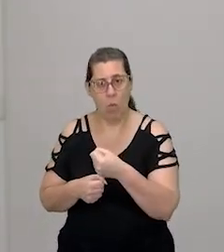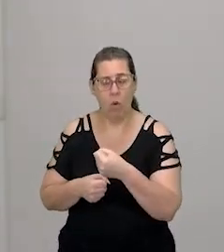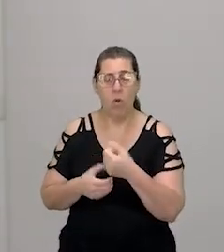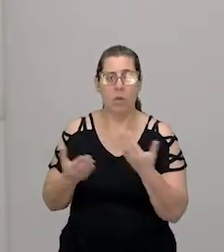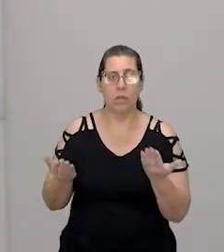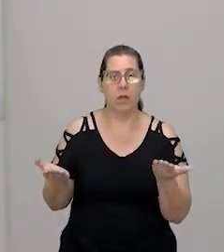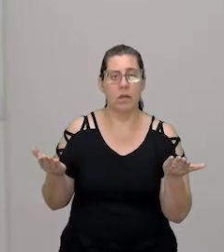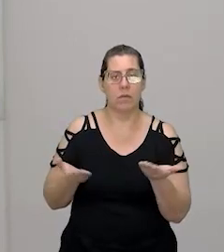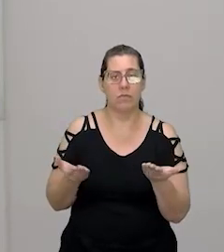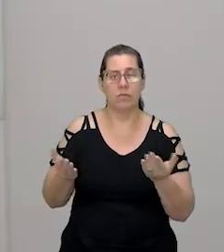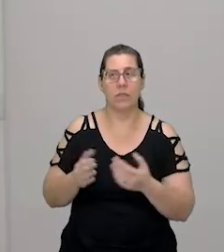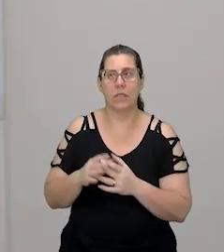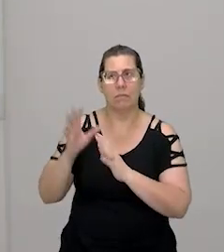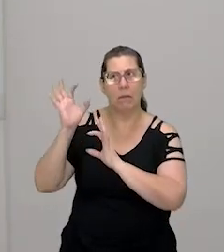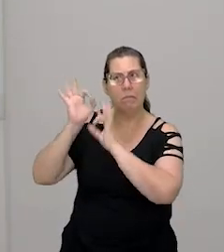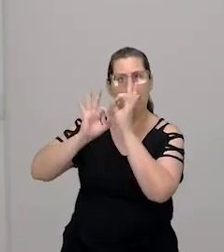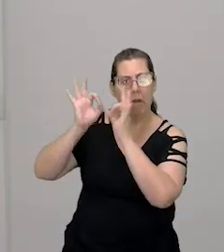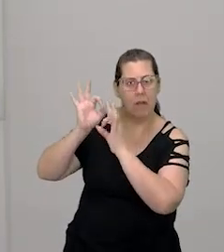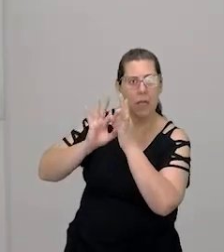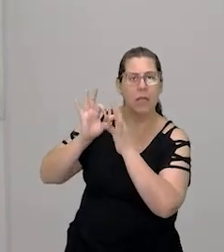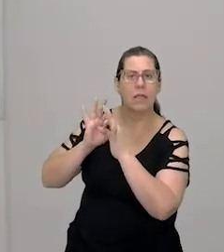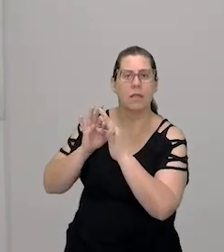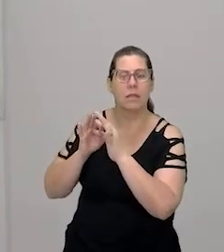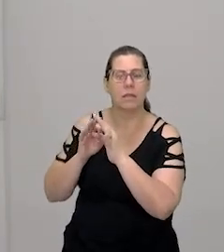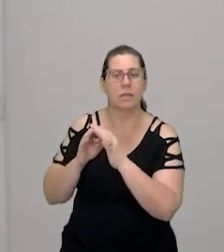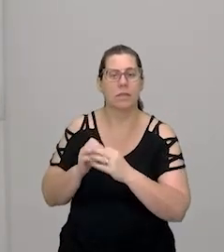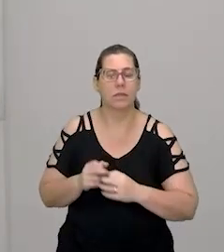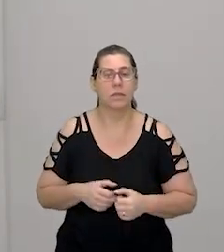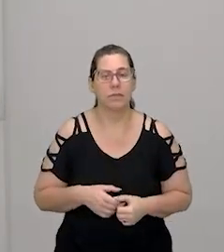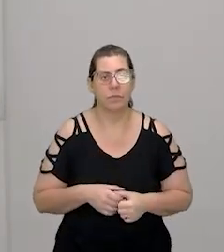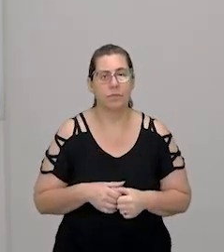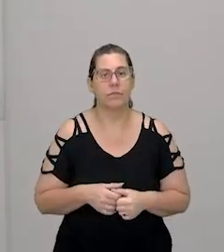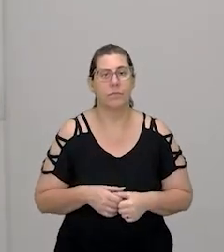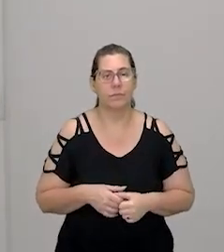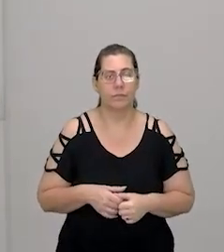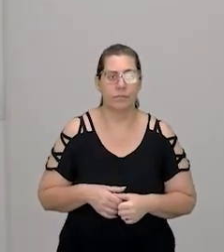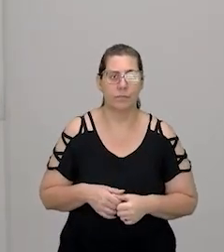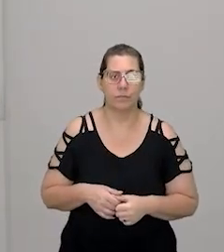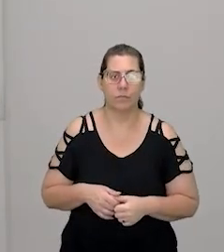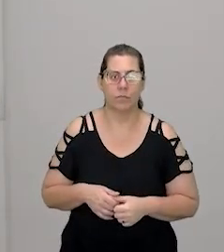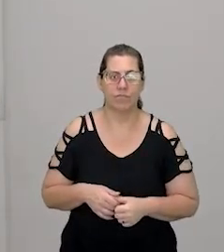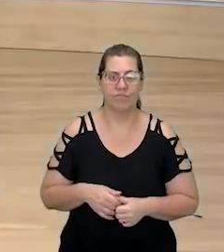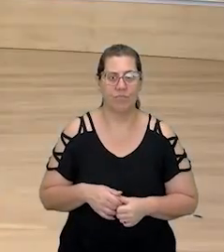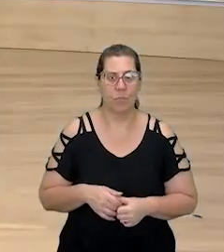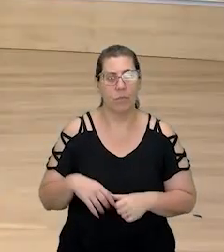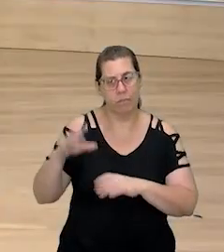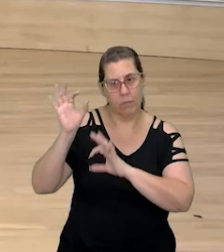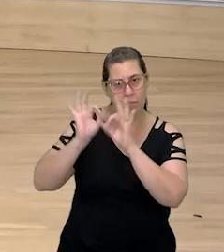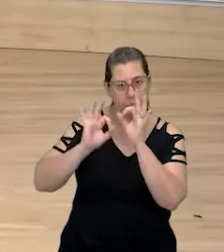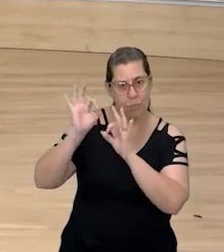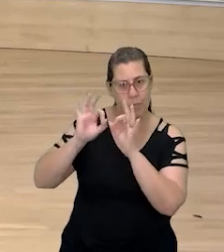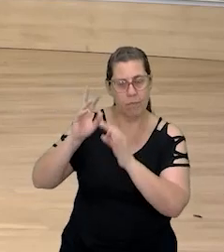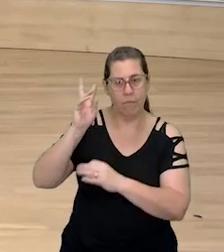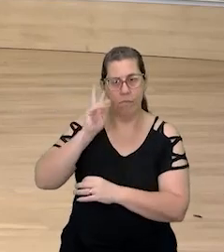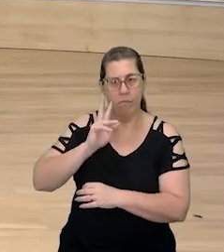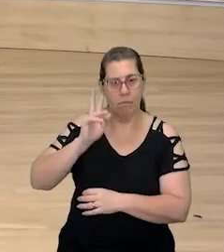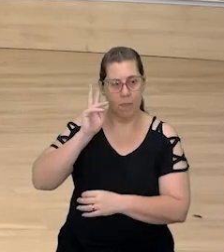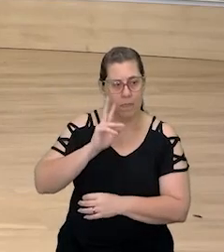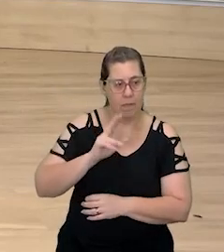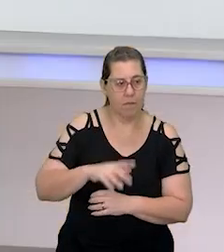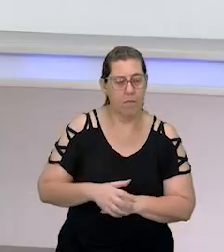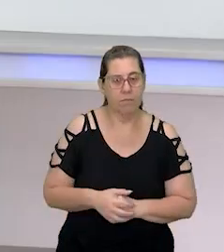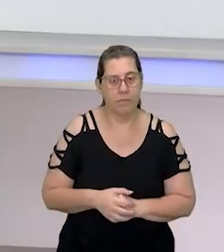aí você acaba criando, você tem uma credibilidade muito grande, muito ampla. Você da luta. Cria uma narrativa